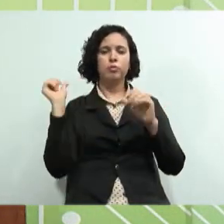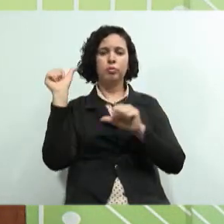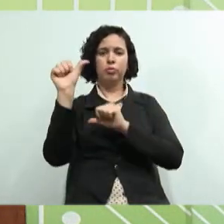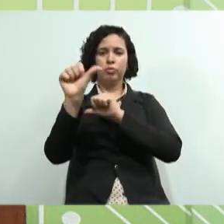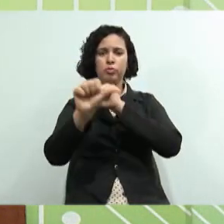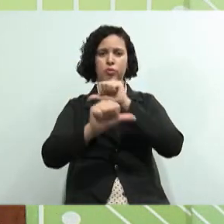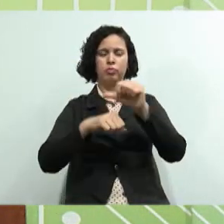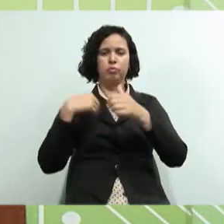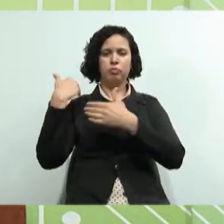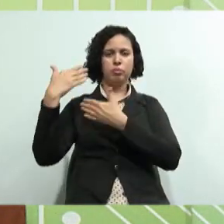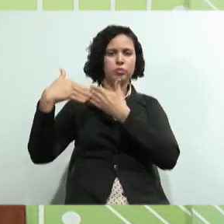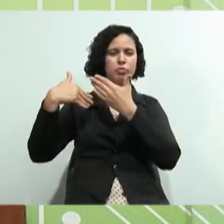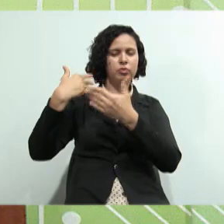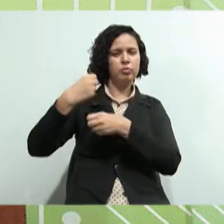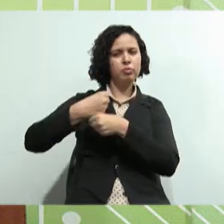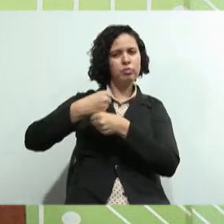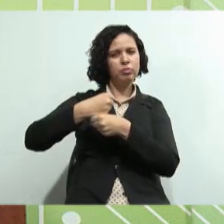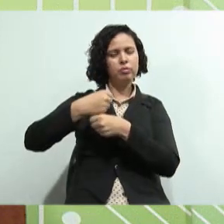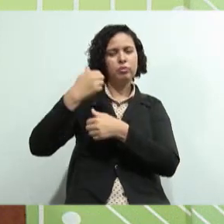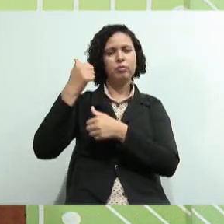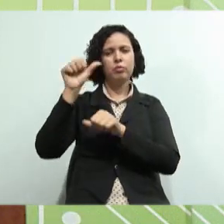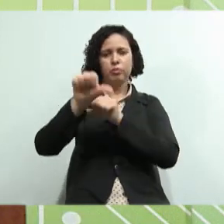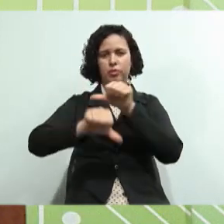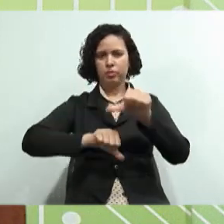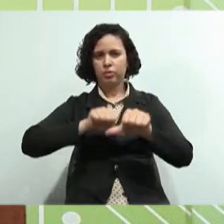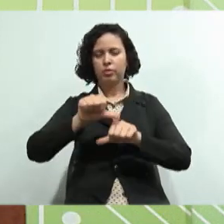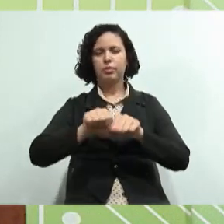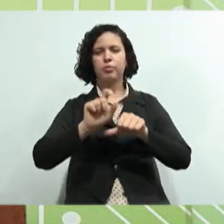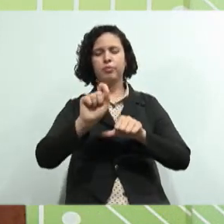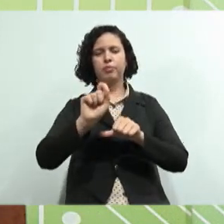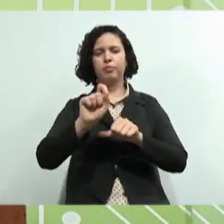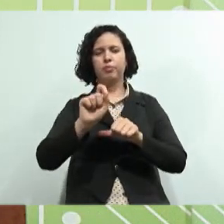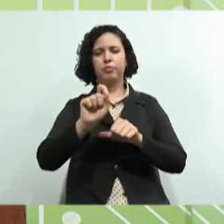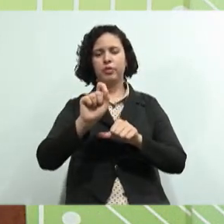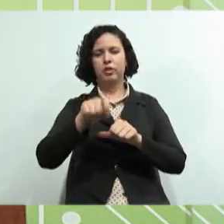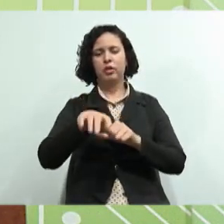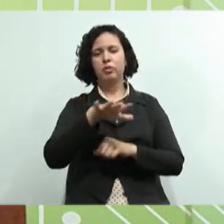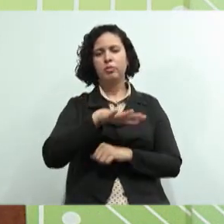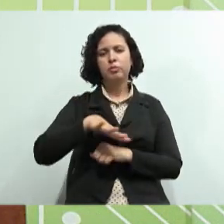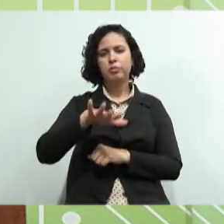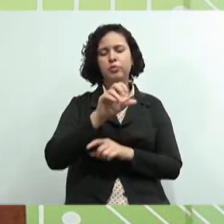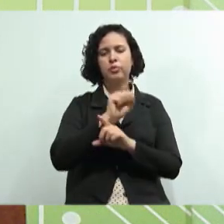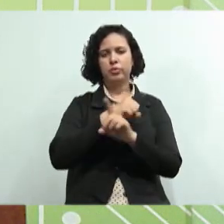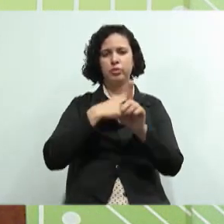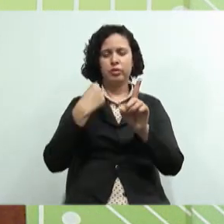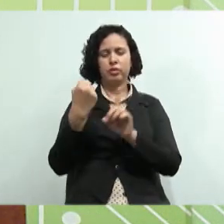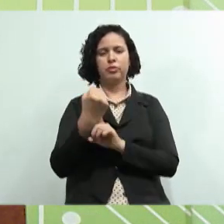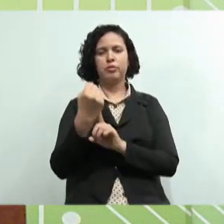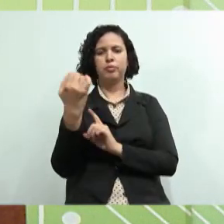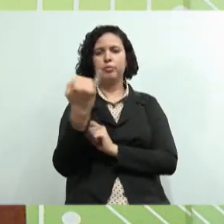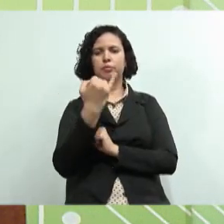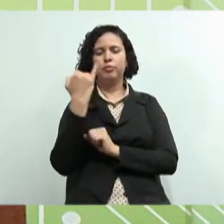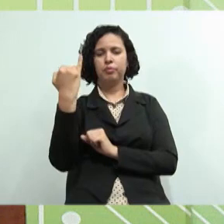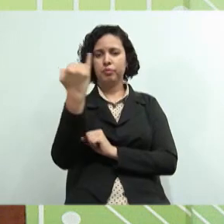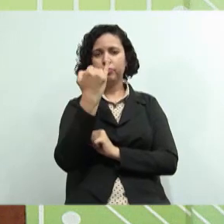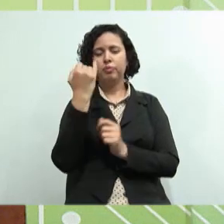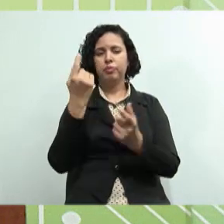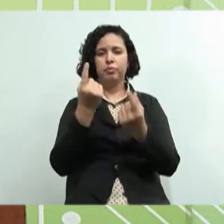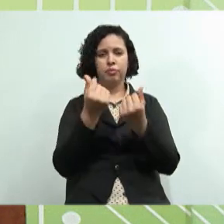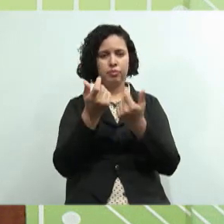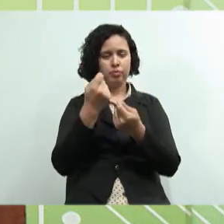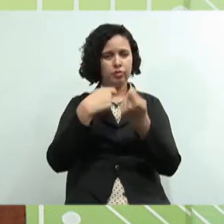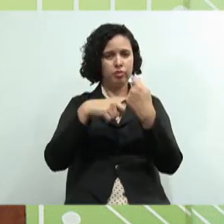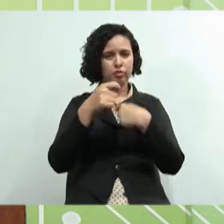tem mudado, a gente tem dado uma repaginada, uma mudada da posição social e posição da importância econômica da